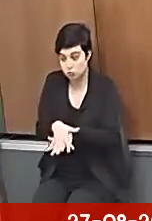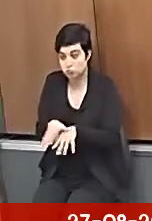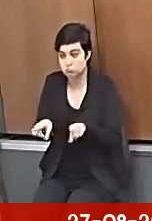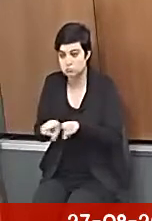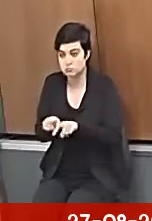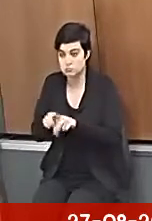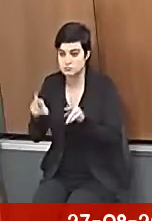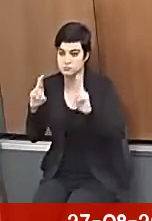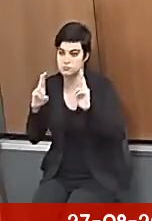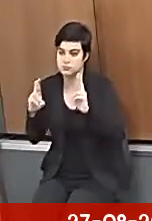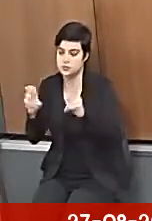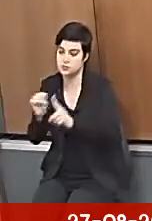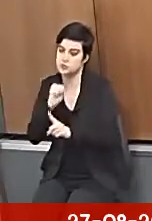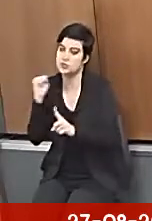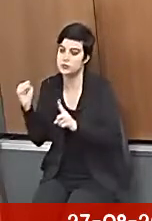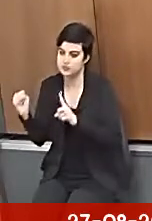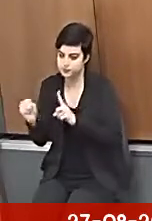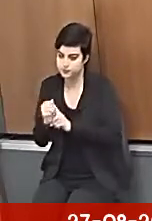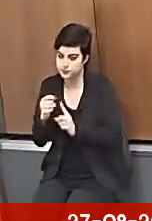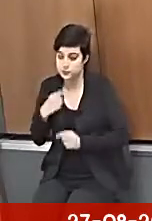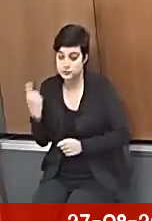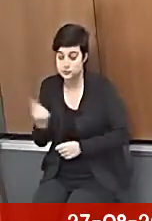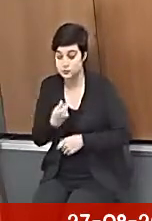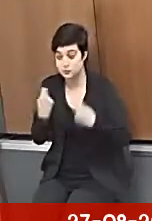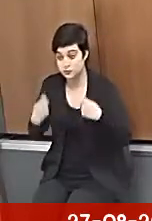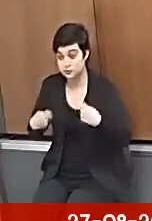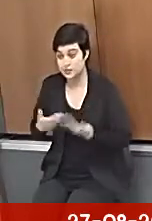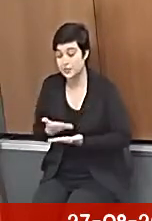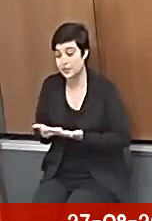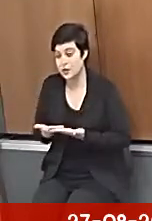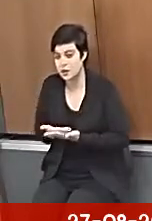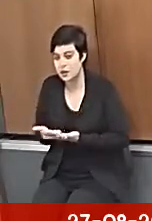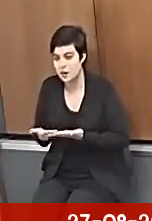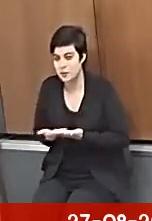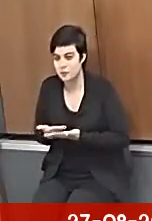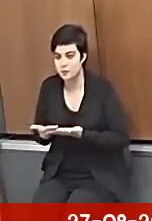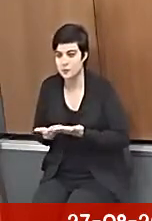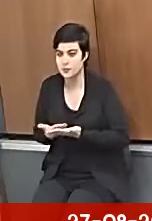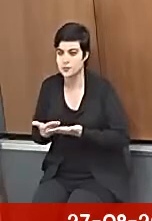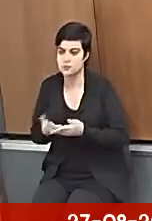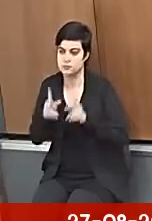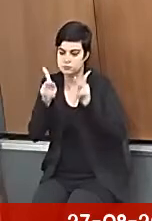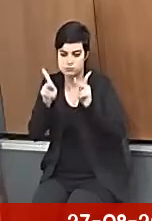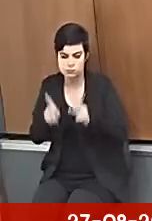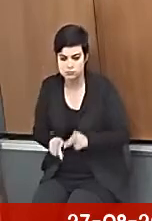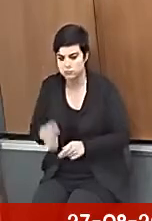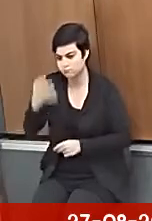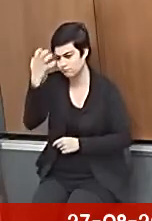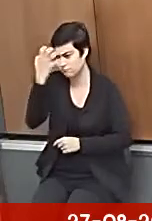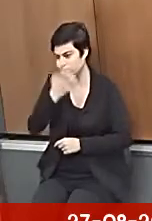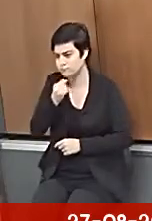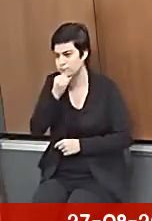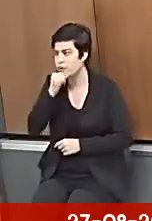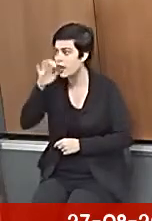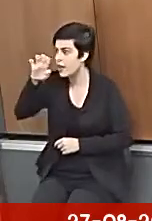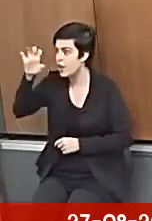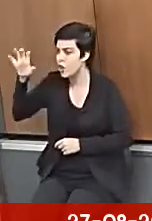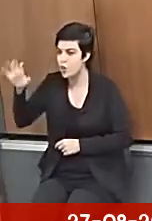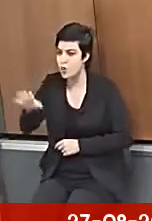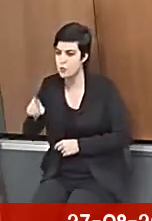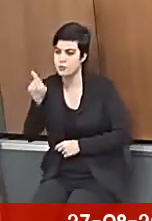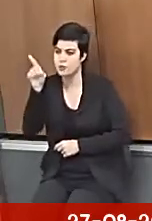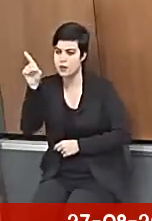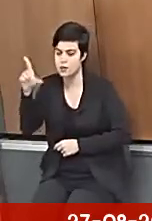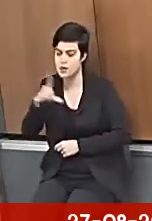futebol e se que a gente precisa tratar o torcedor com o consumidor a gente vê na europa o tanto faltam falar do met